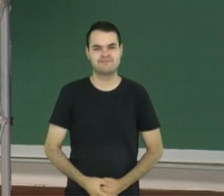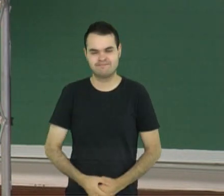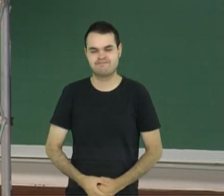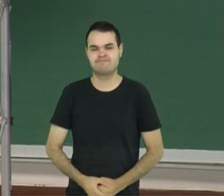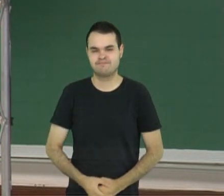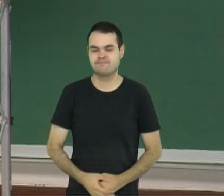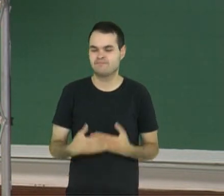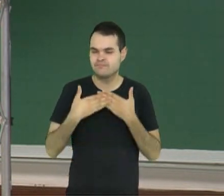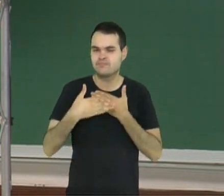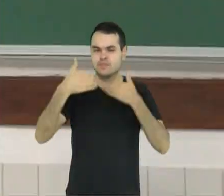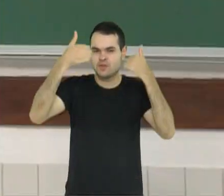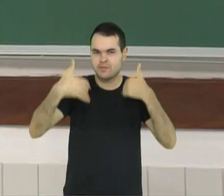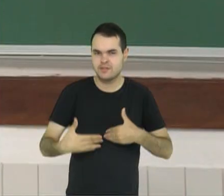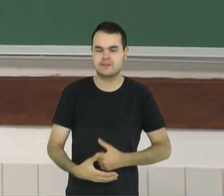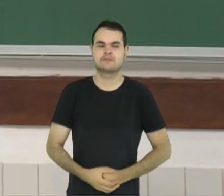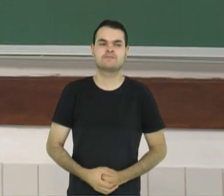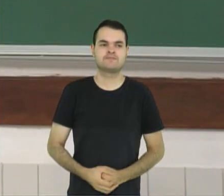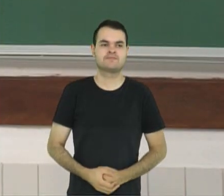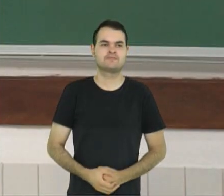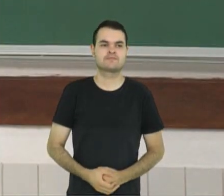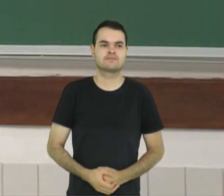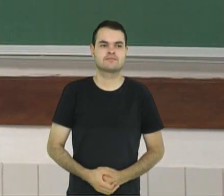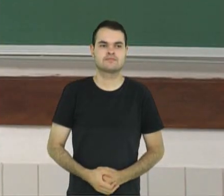Vamos falar mais para frente um pouquinho mais.